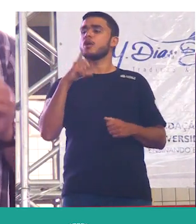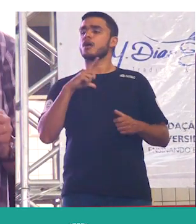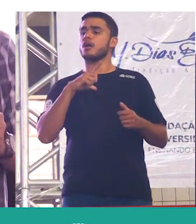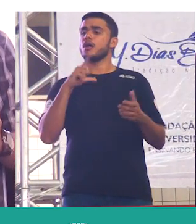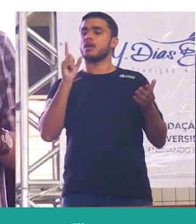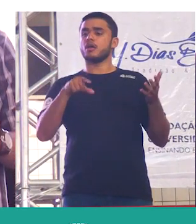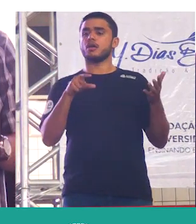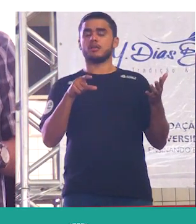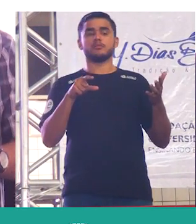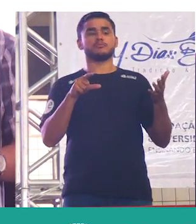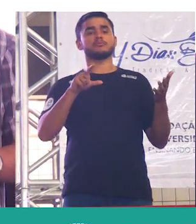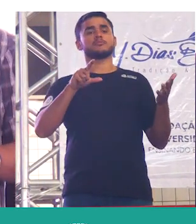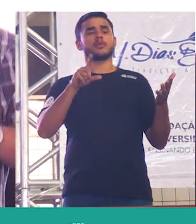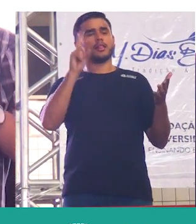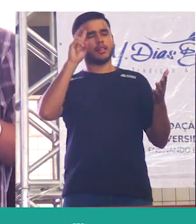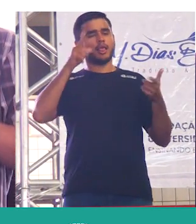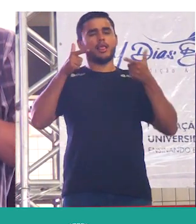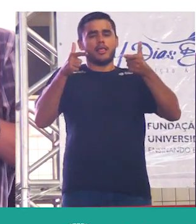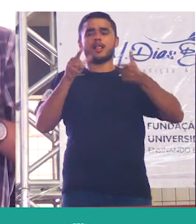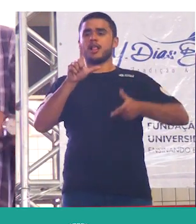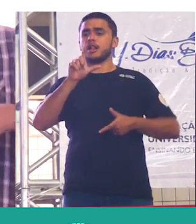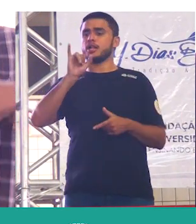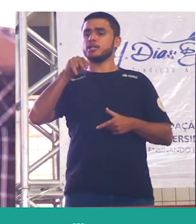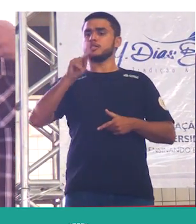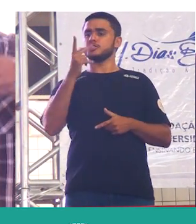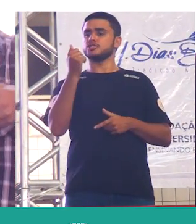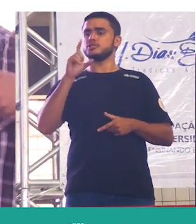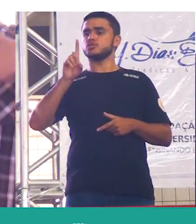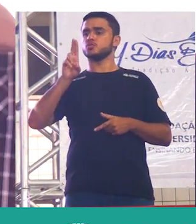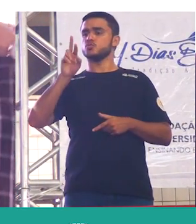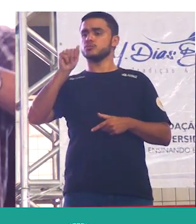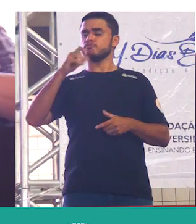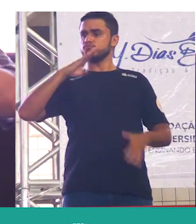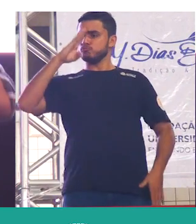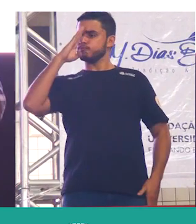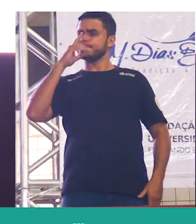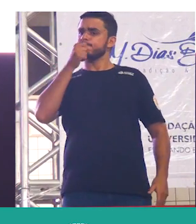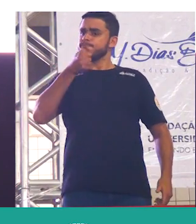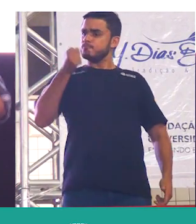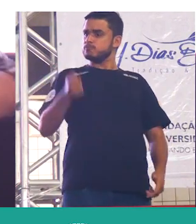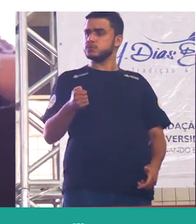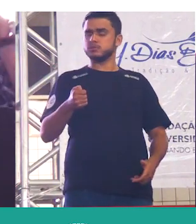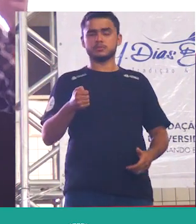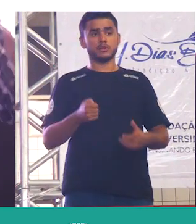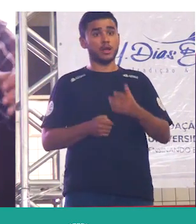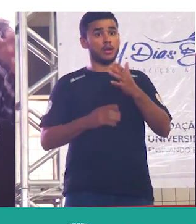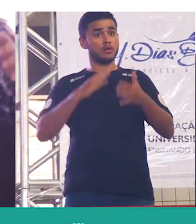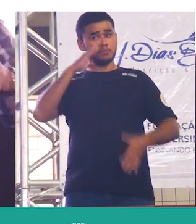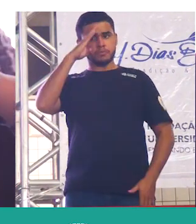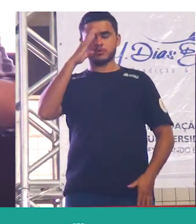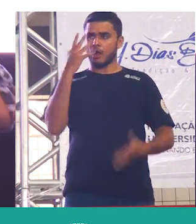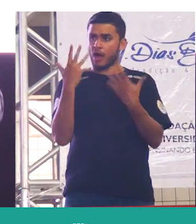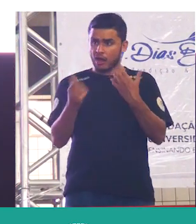linha dura. Os militares que não aceitavam devolver mais o poder